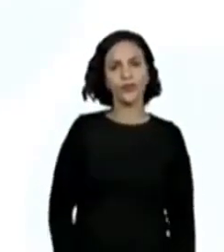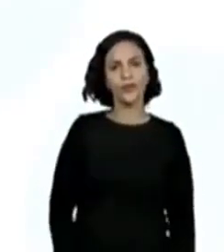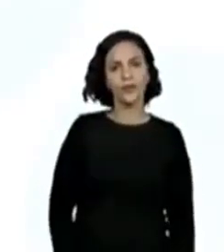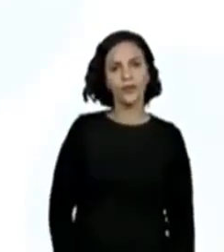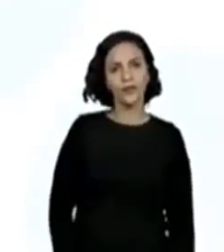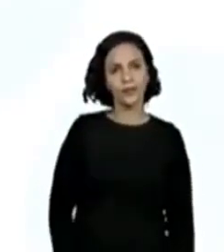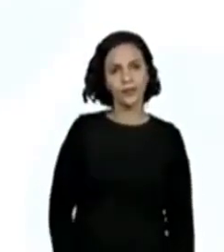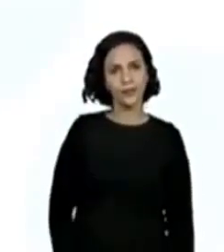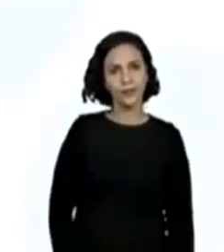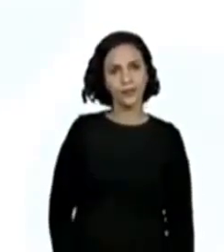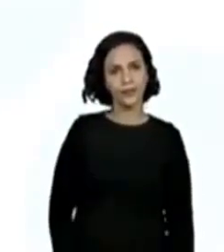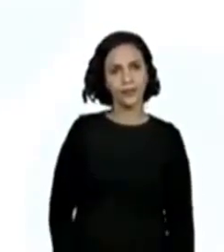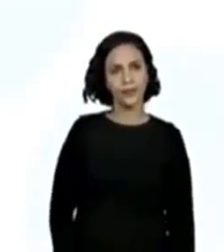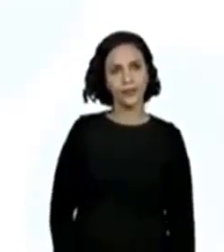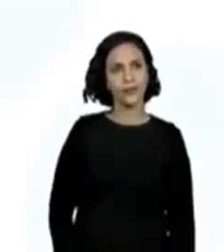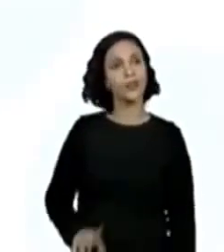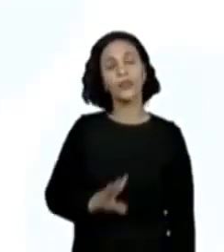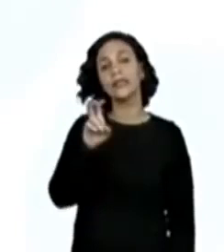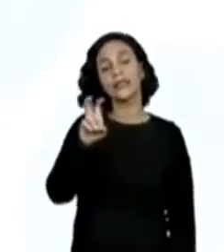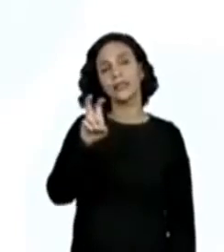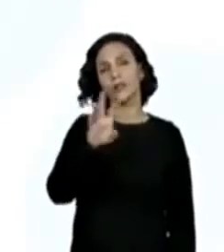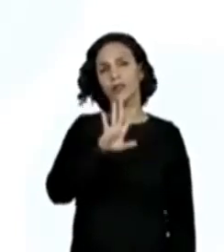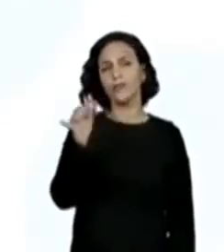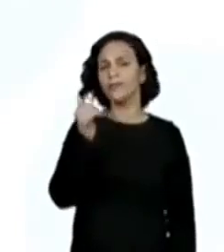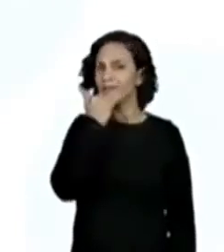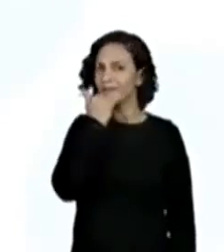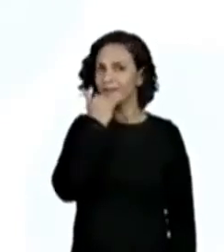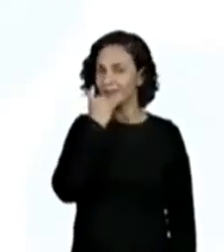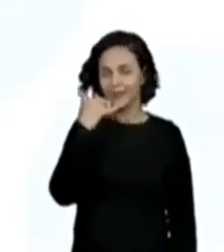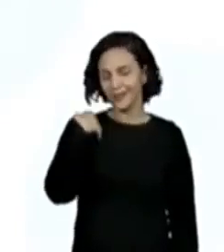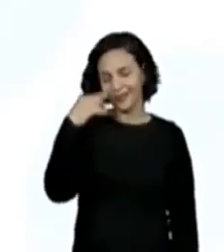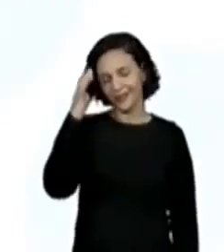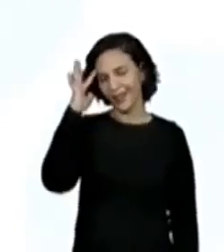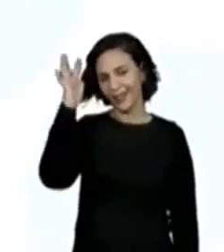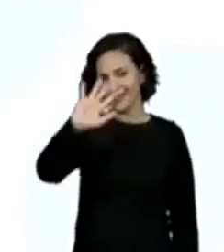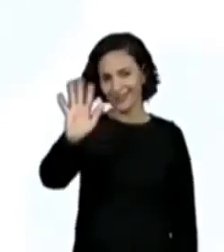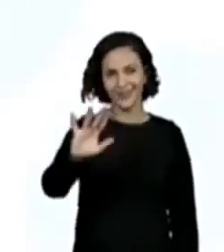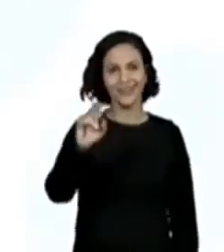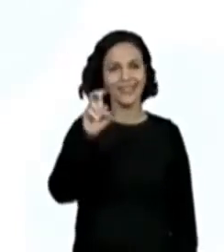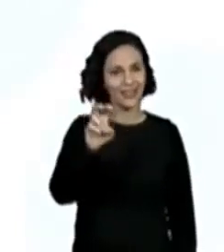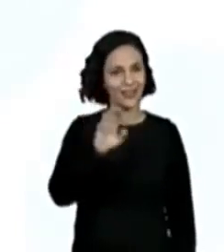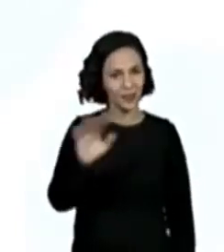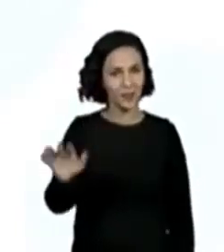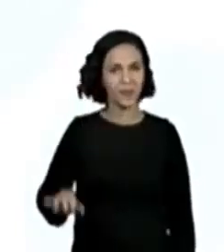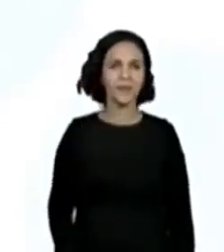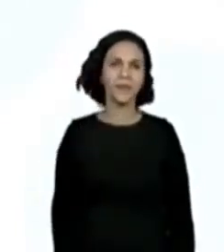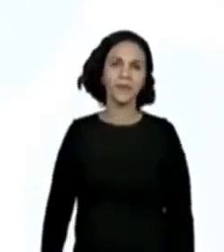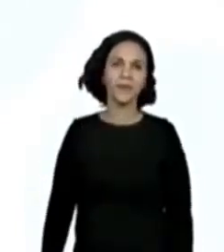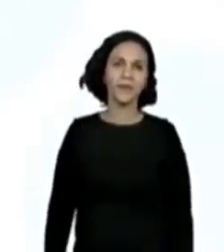linha, não, são 5 linhas. A Pro tá viajando aqui,